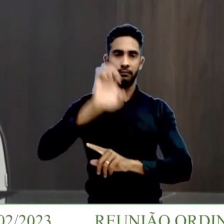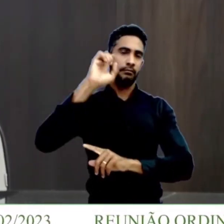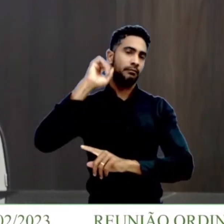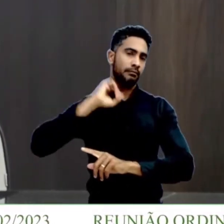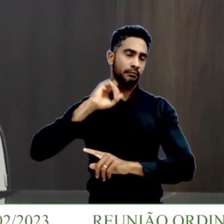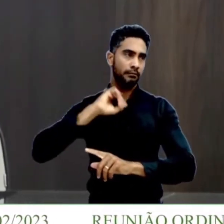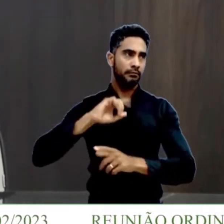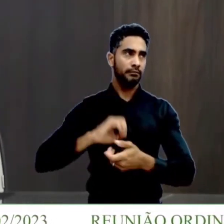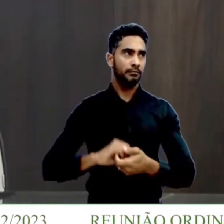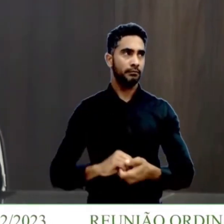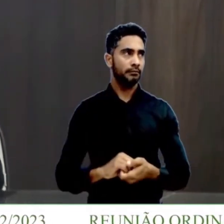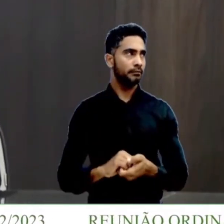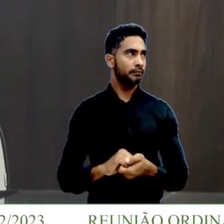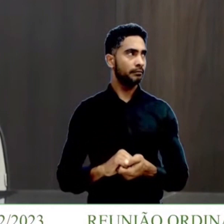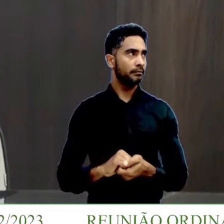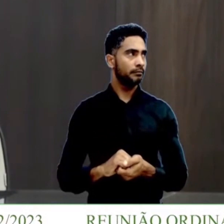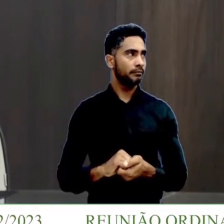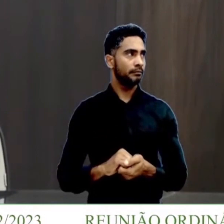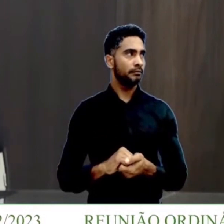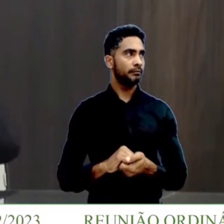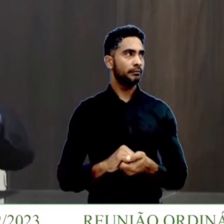e da outras providências.